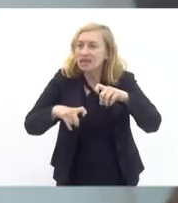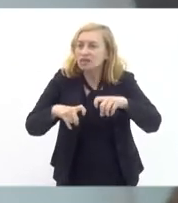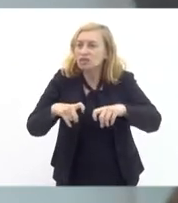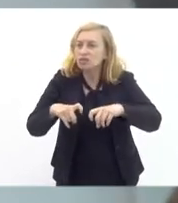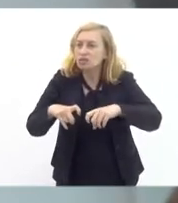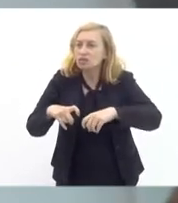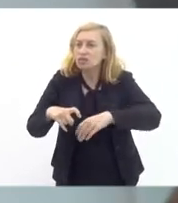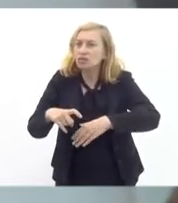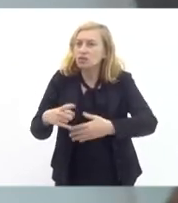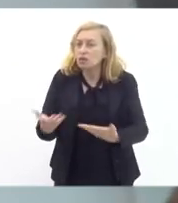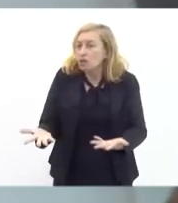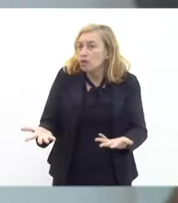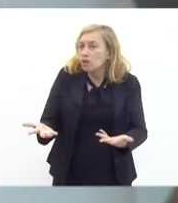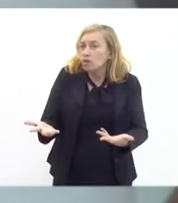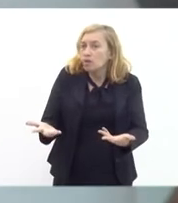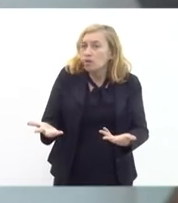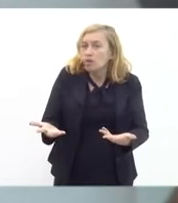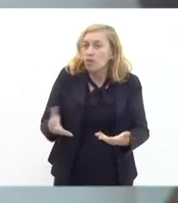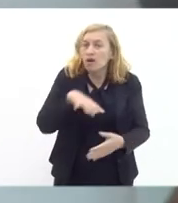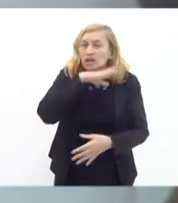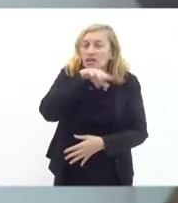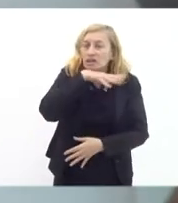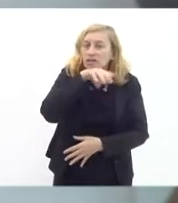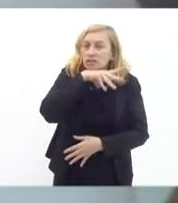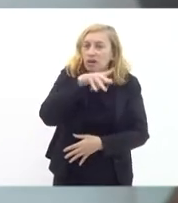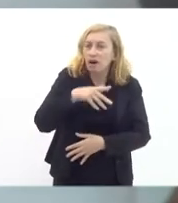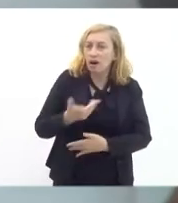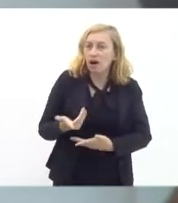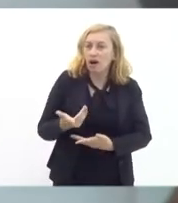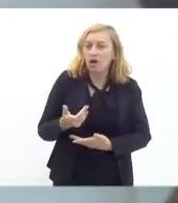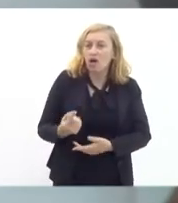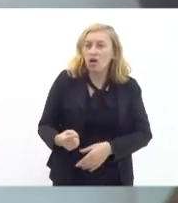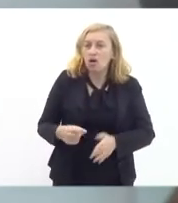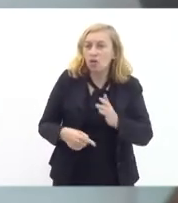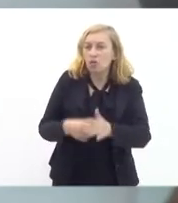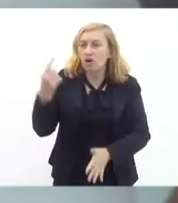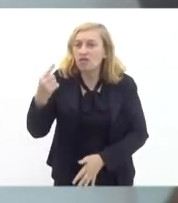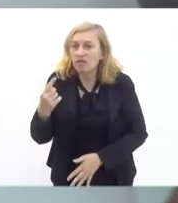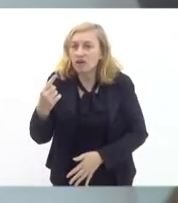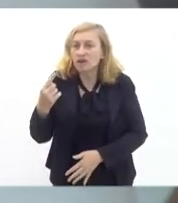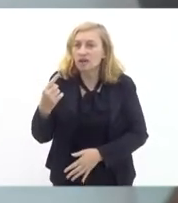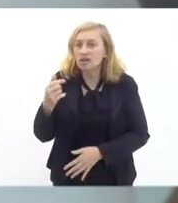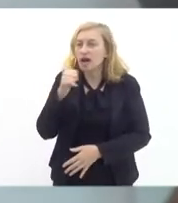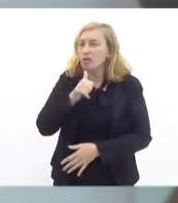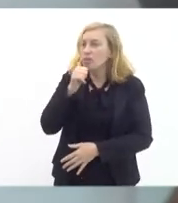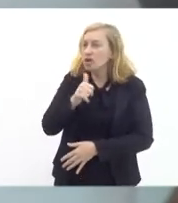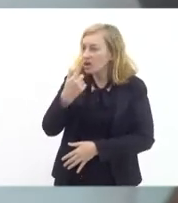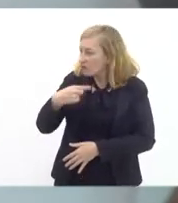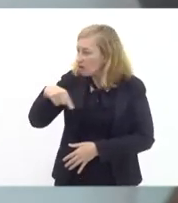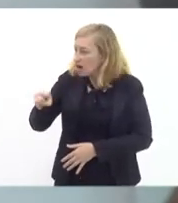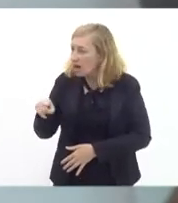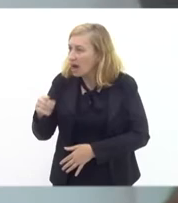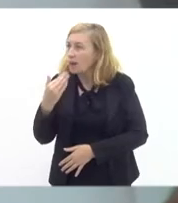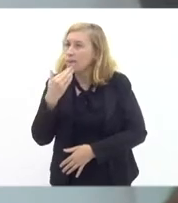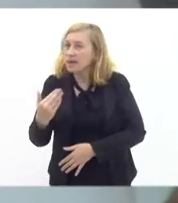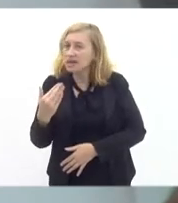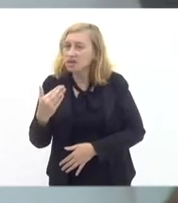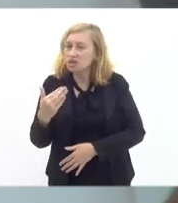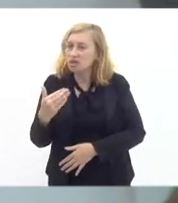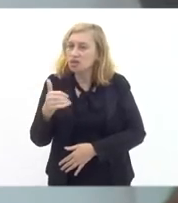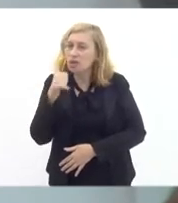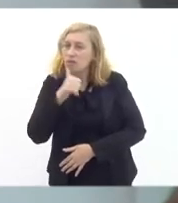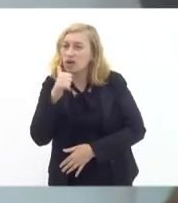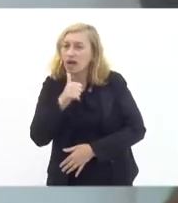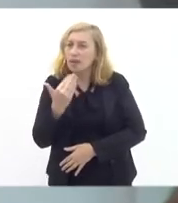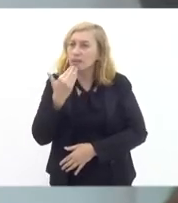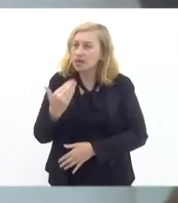vocês me desculpem, eu estou relatando isso, para tirar o preservativo de dentro da cachorrinha dela. E, para minha surpresa, quem teve a relação